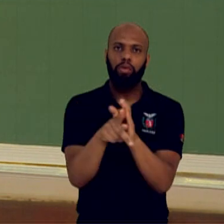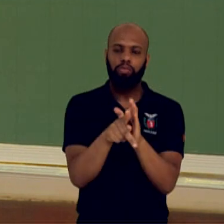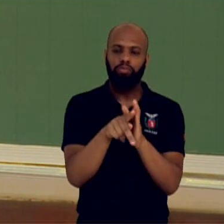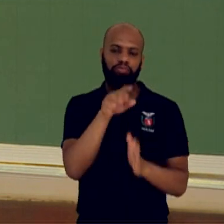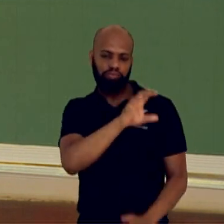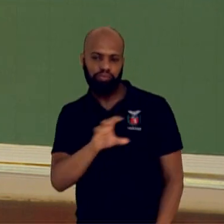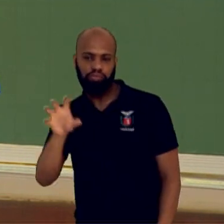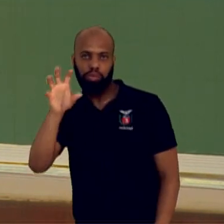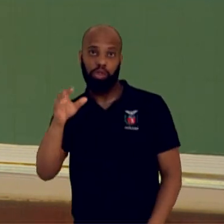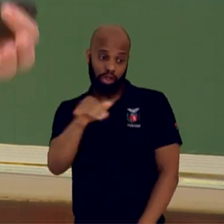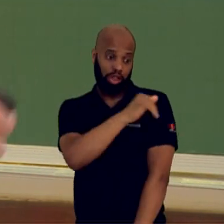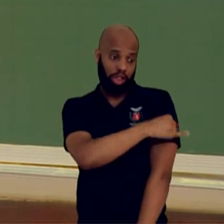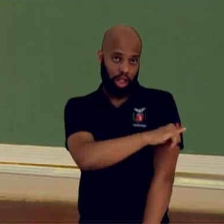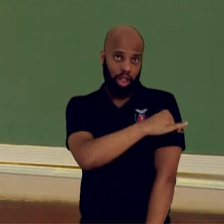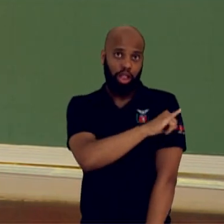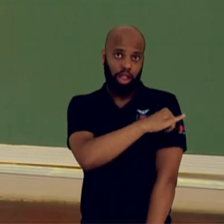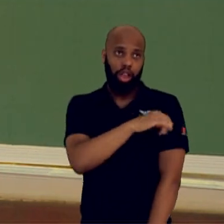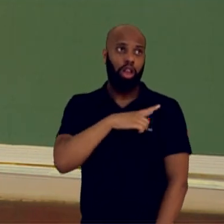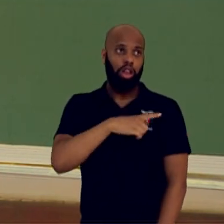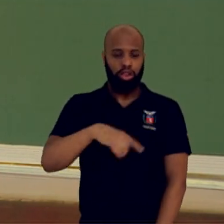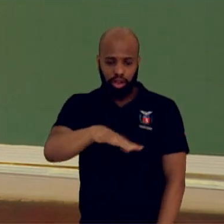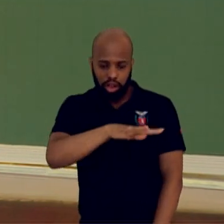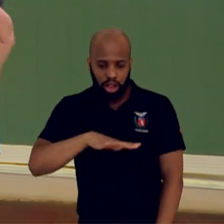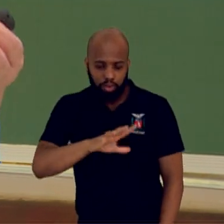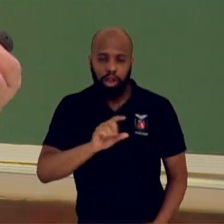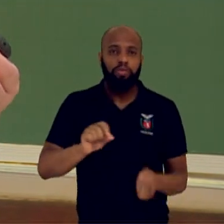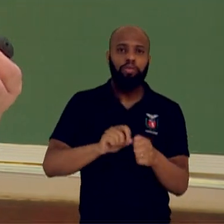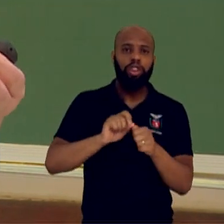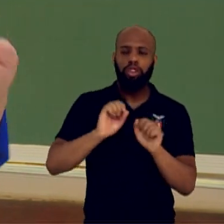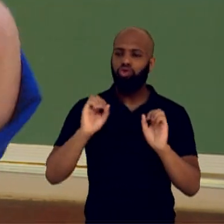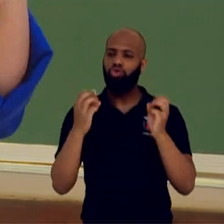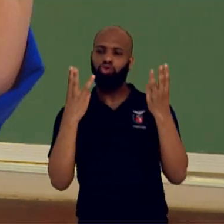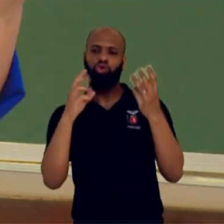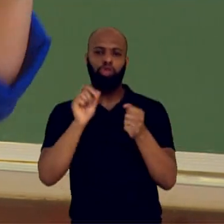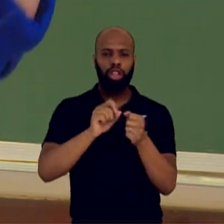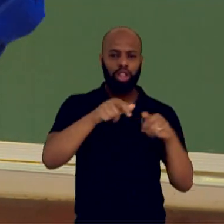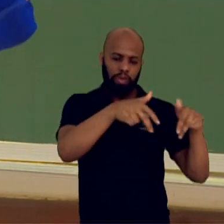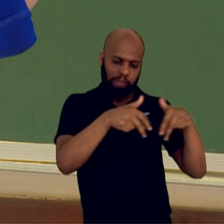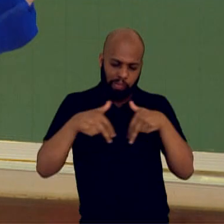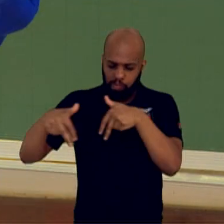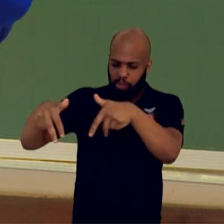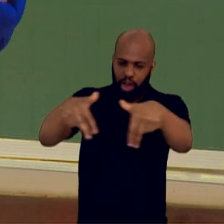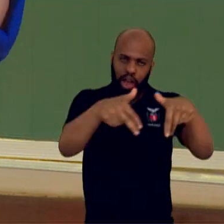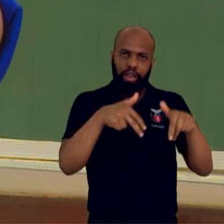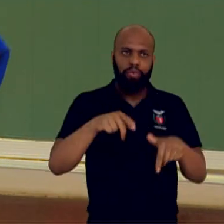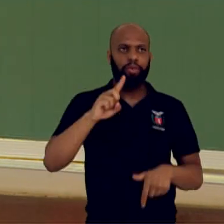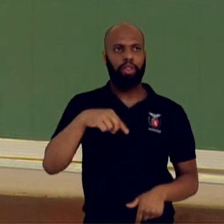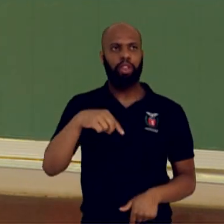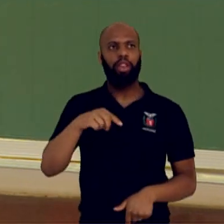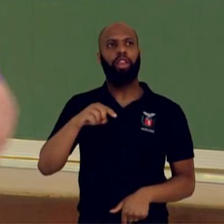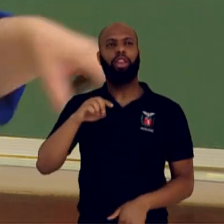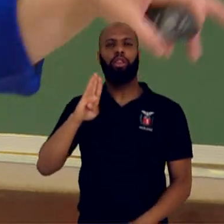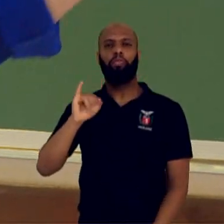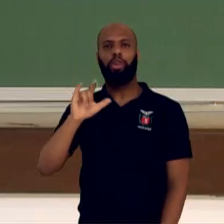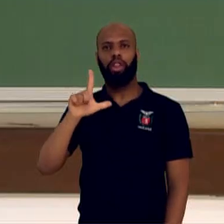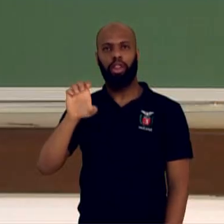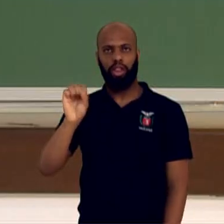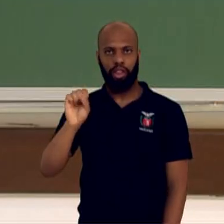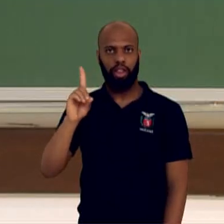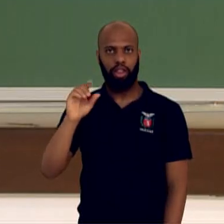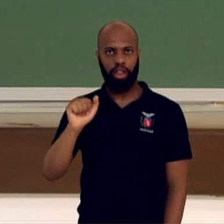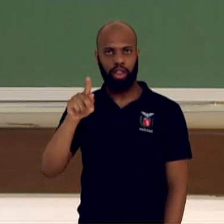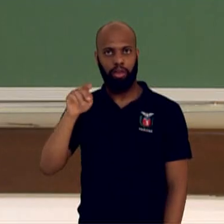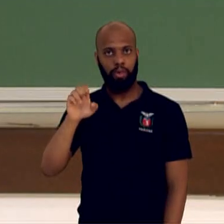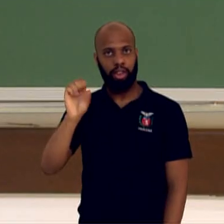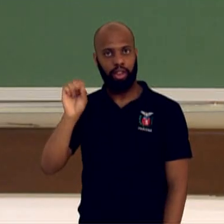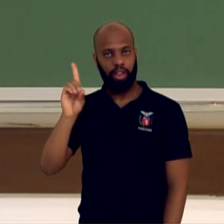esses bailes. Pegavam espaços e faziam os bailes, né, lá chamados bailes da